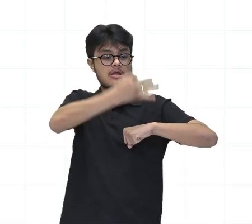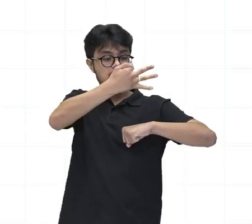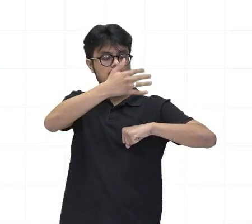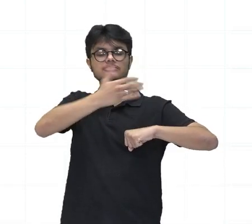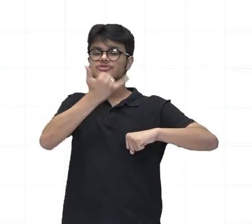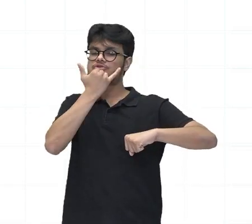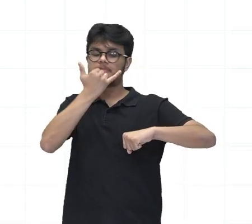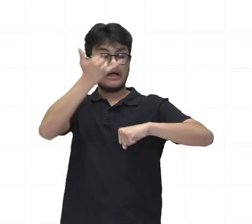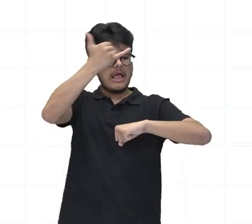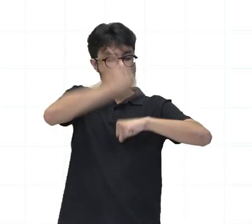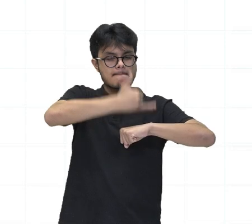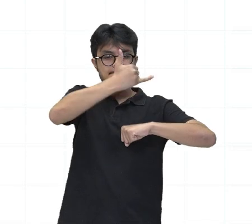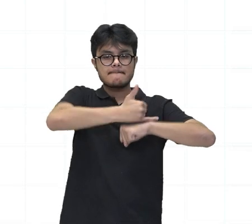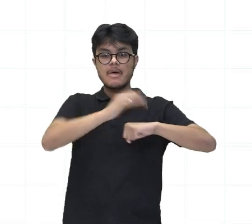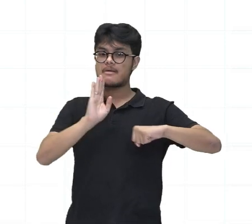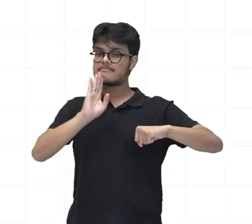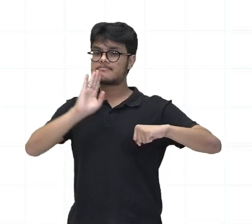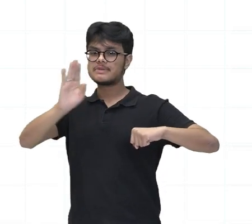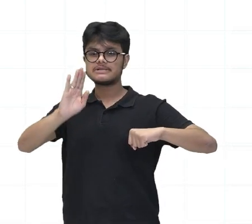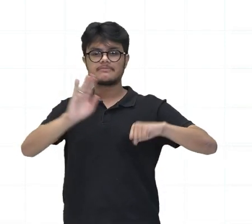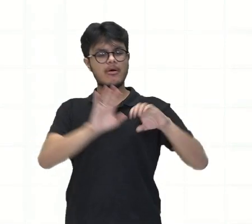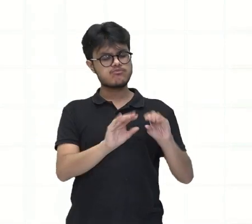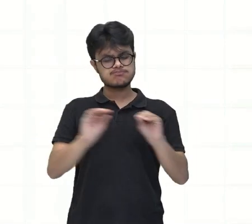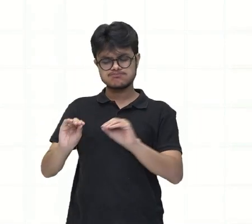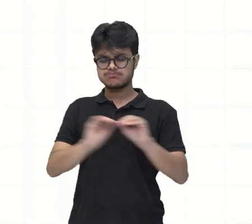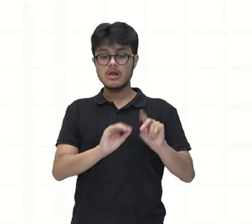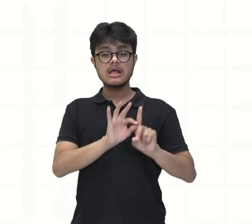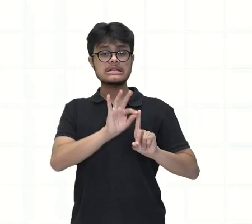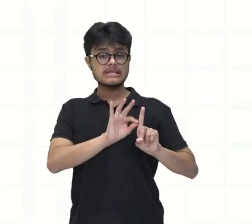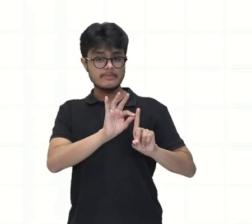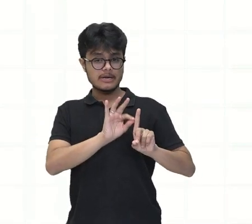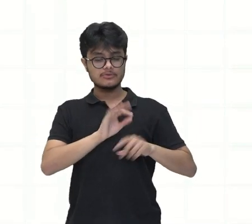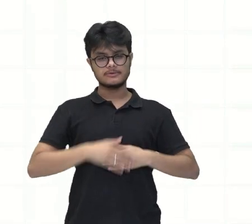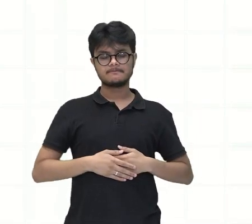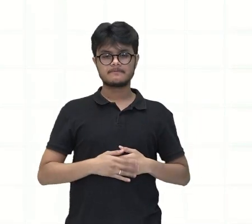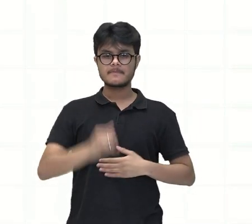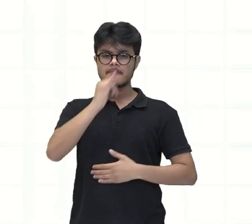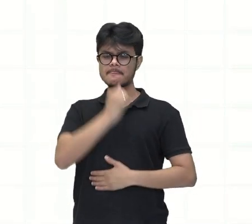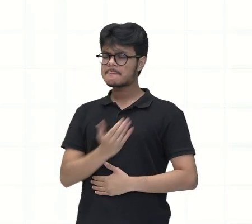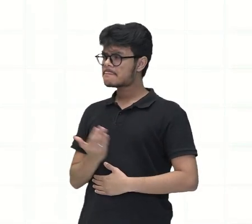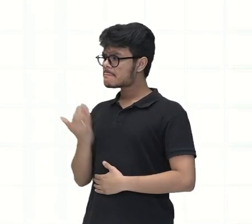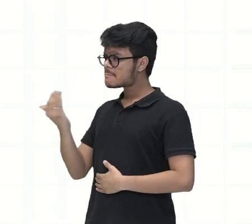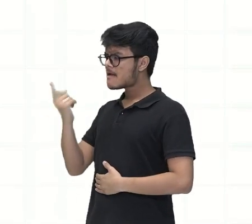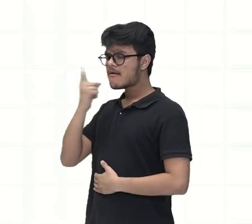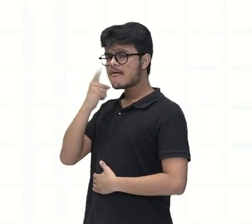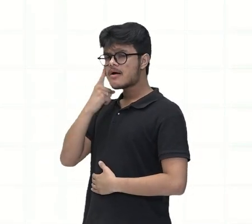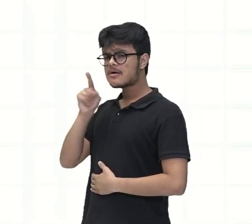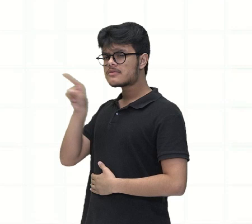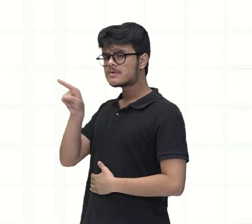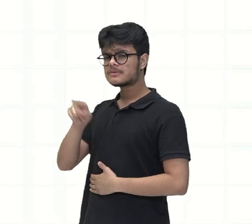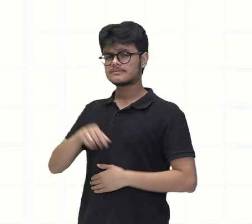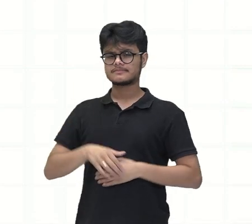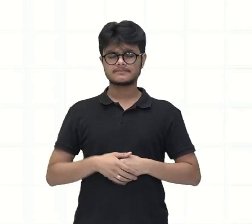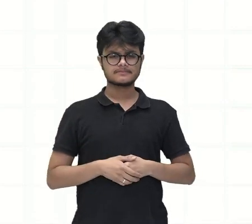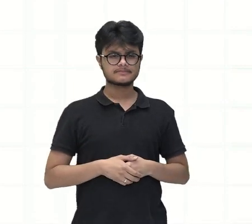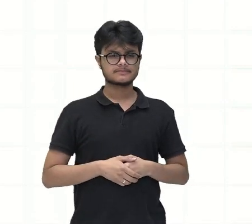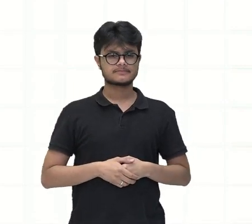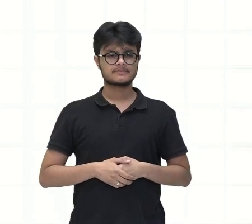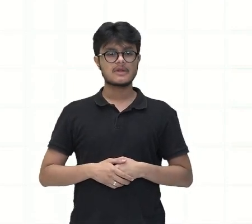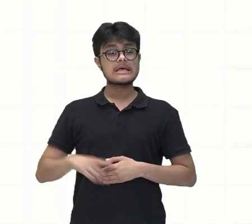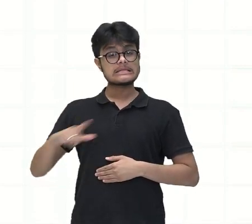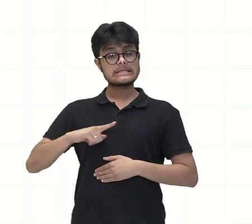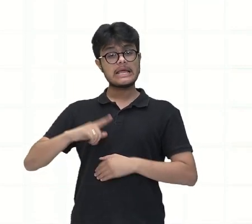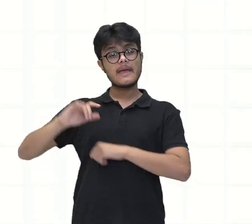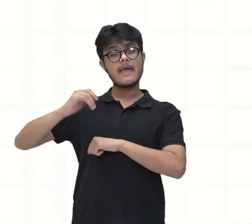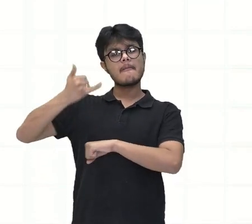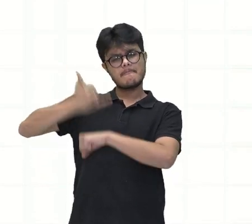de transferência de calor. Neste caso, aqui nós temos representado um metal